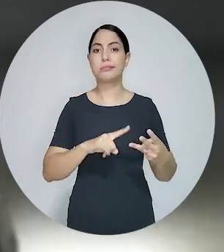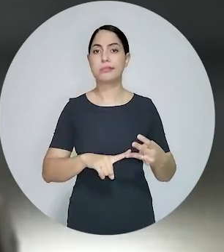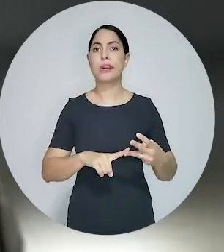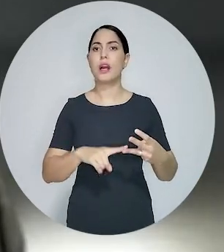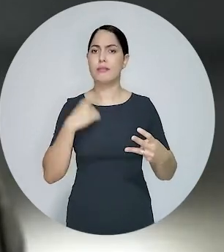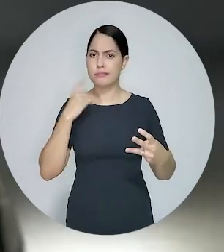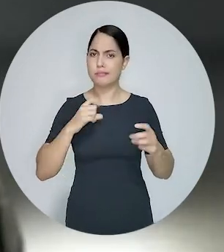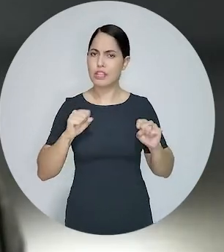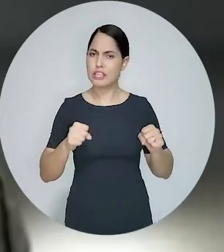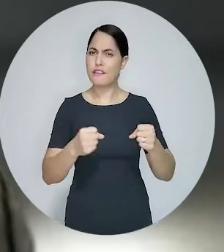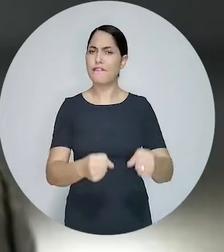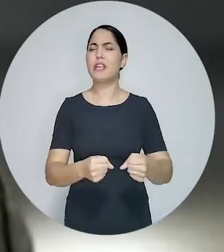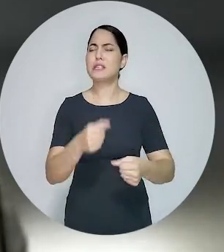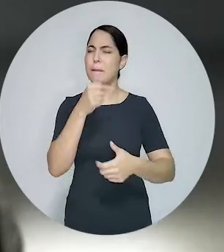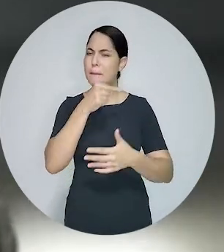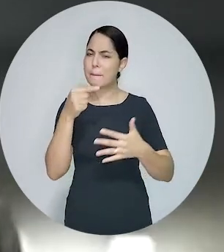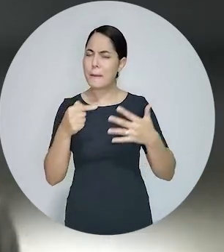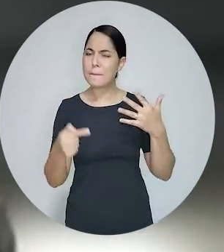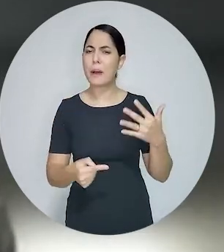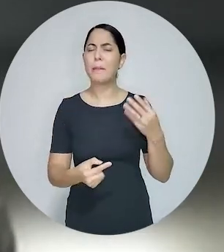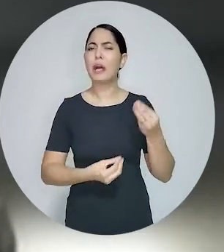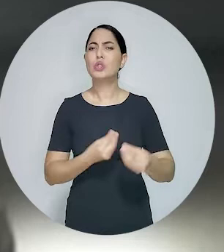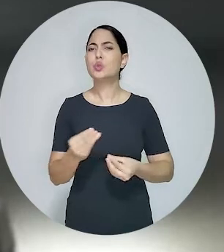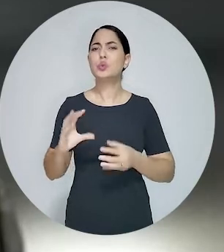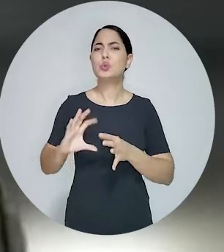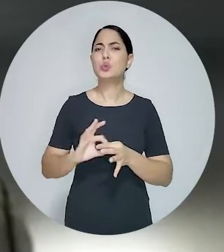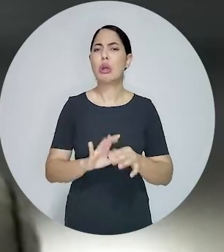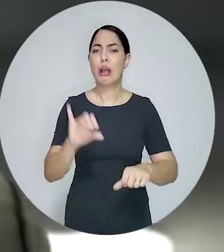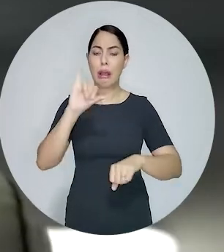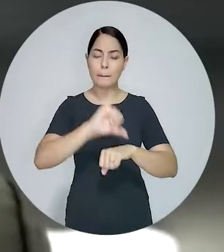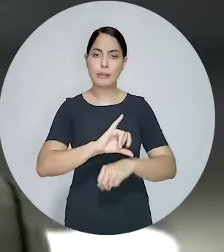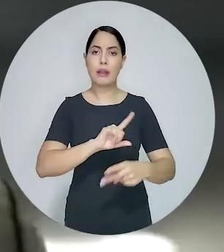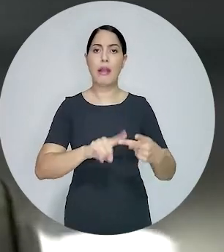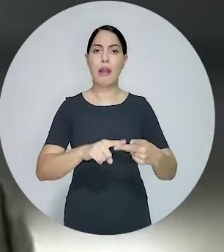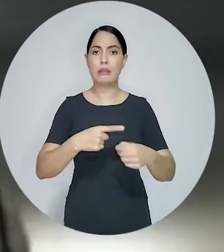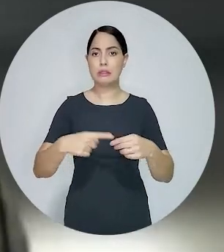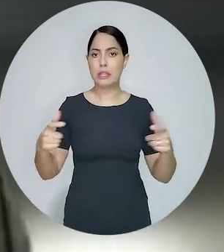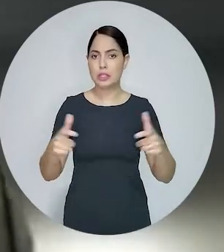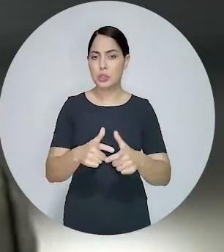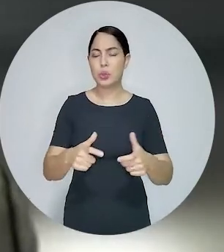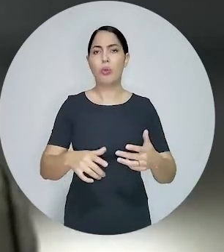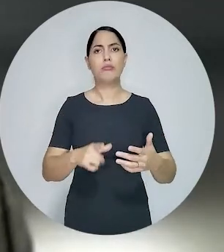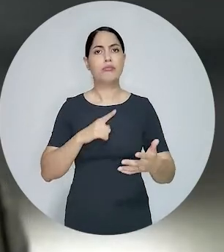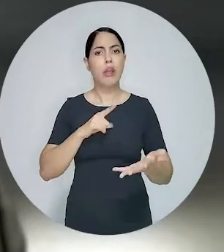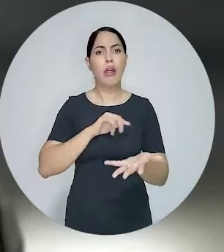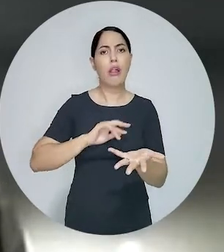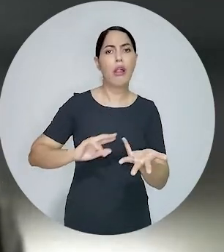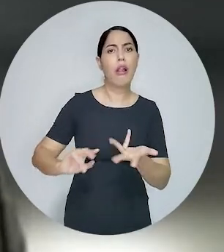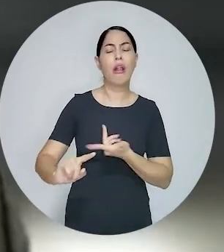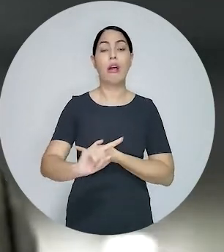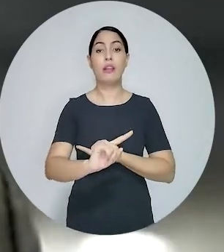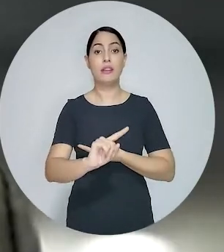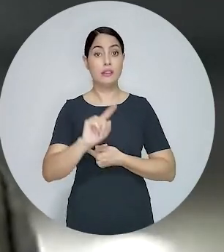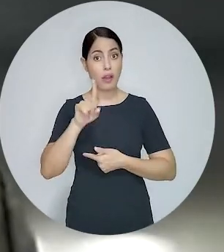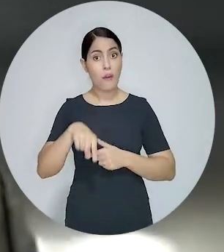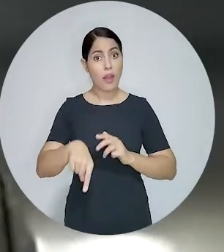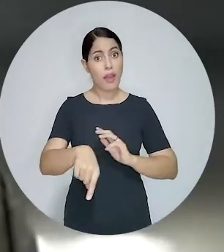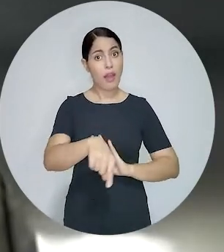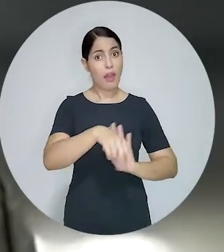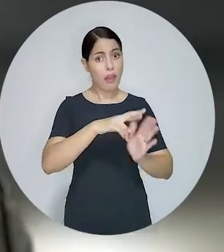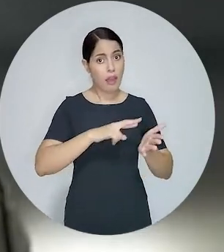em defesa da advocacia como um todo, a advocacia da capital, a advocacia do interior. E a regulamentação